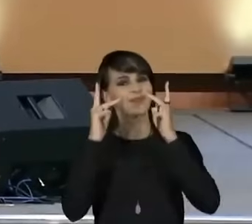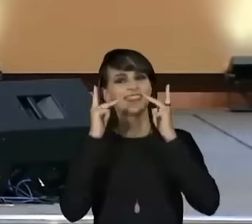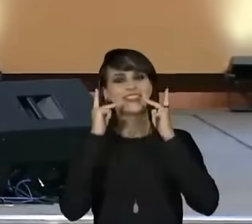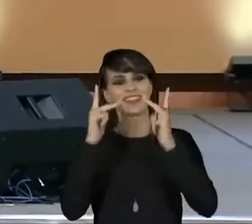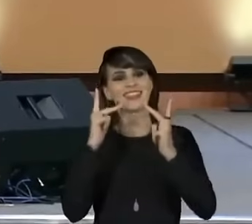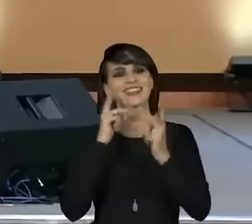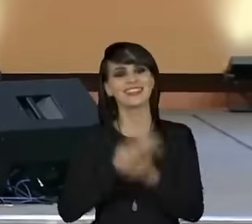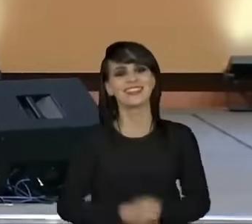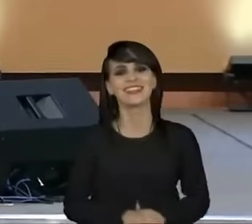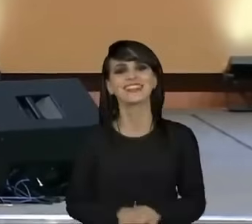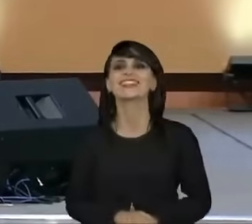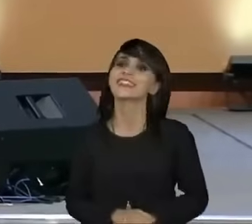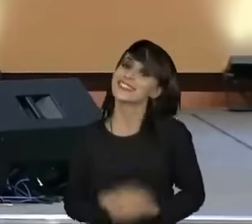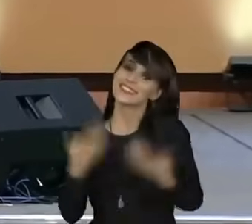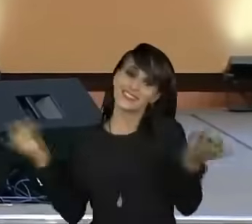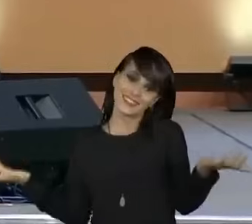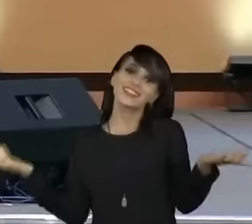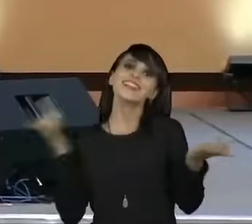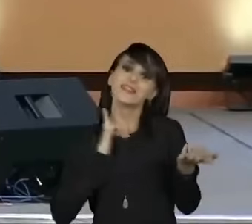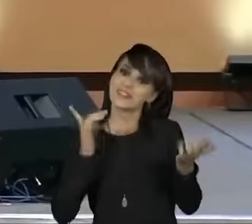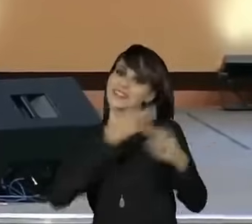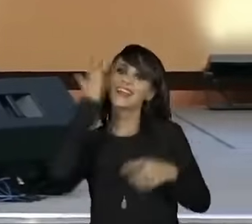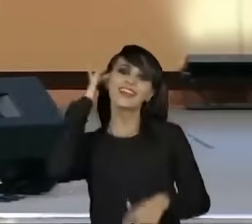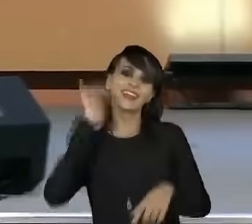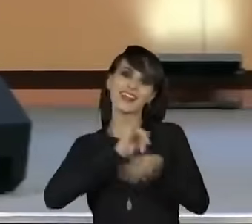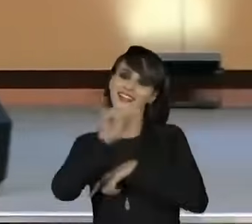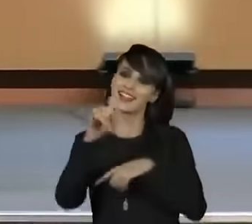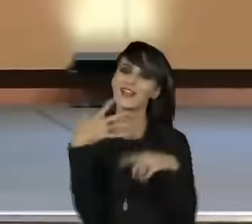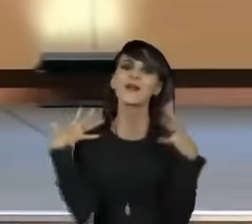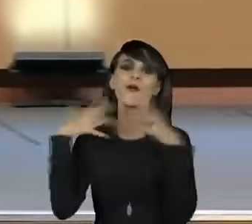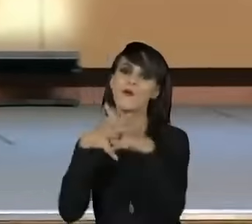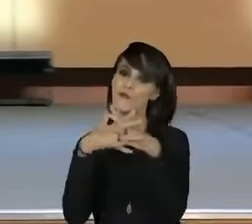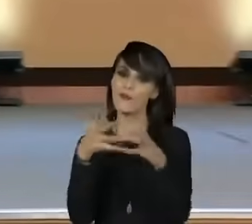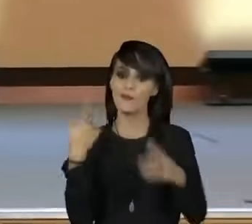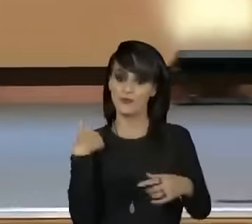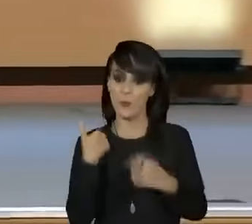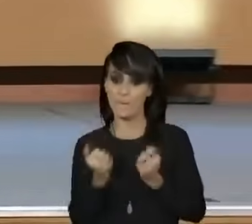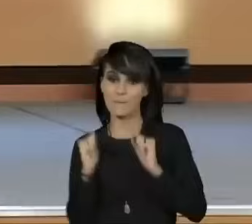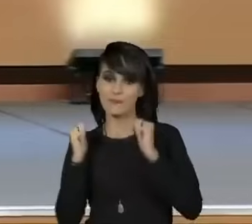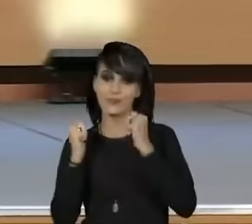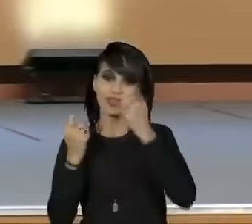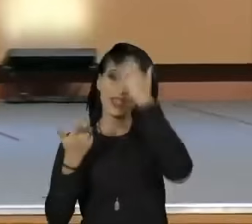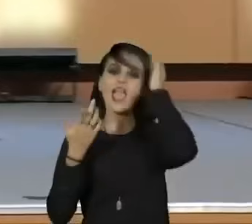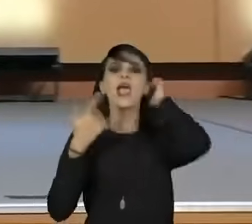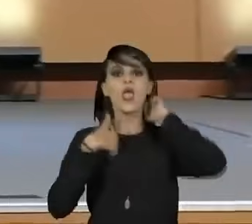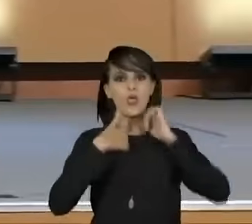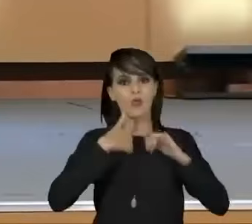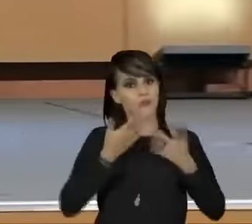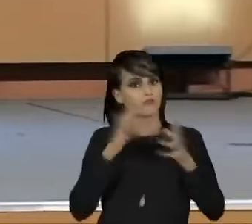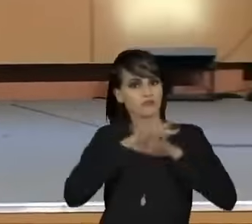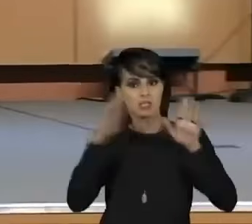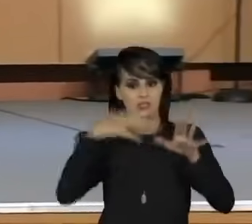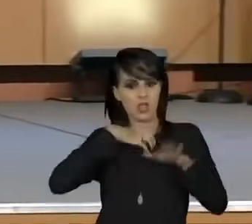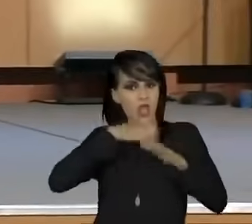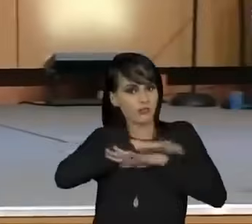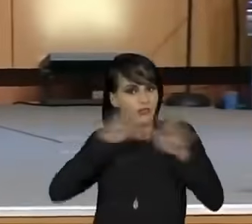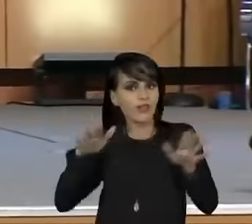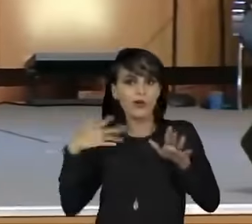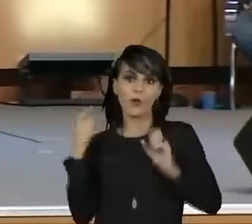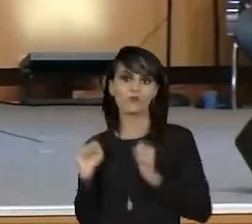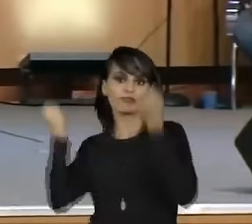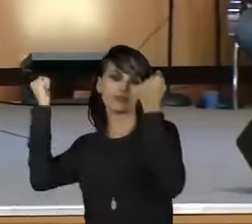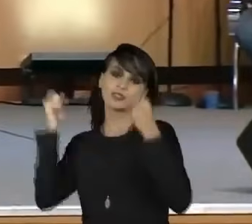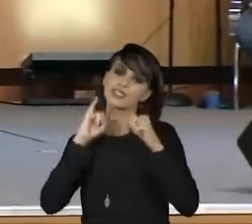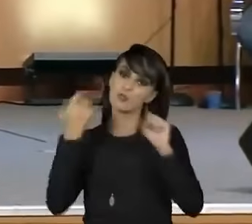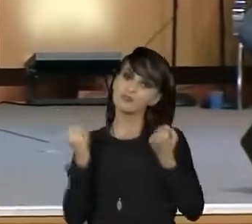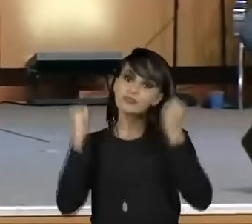pregar tem gente que tá enganado comigo as pessoas confundem meu temperamento com estresse se